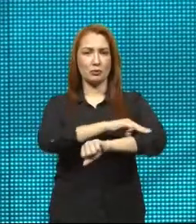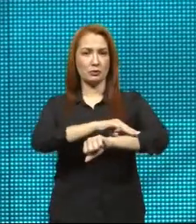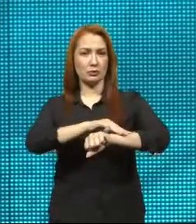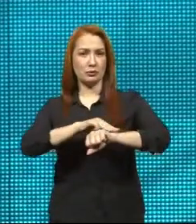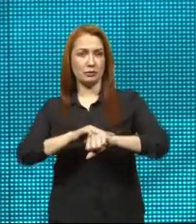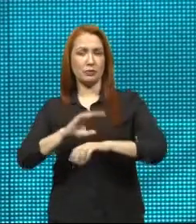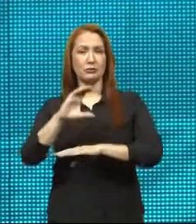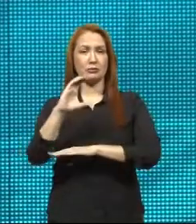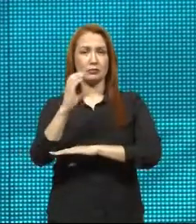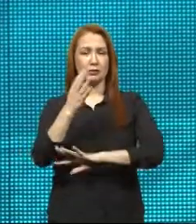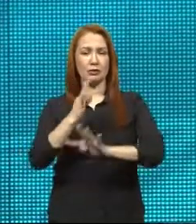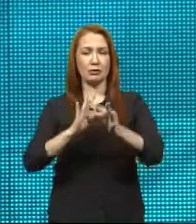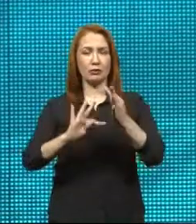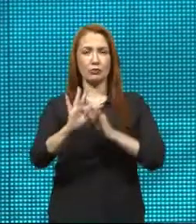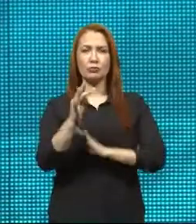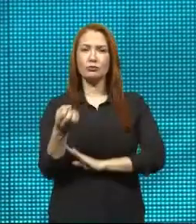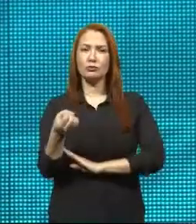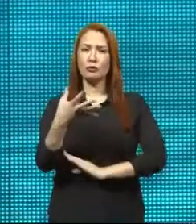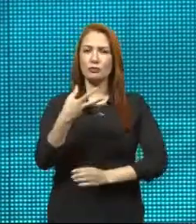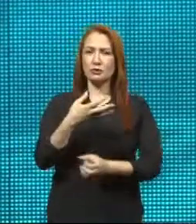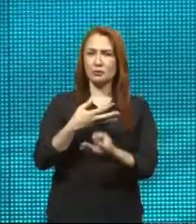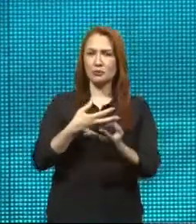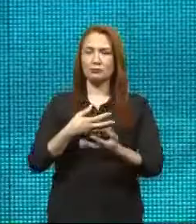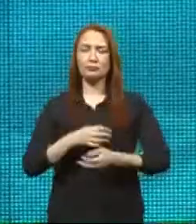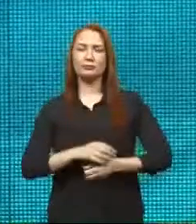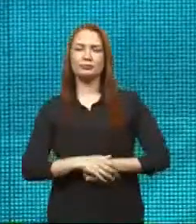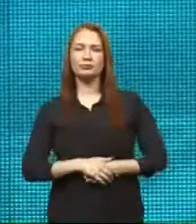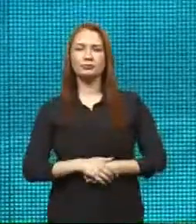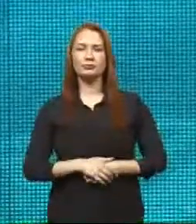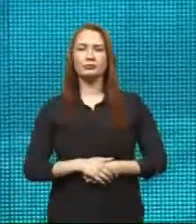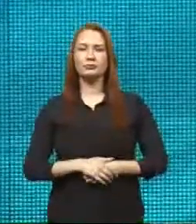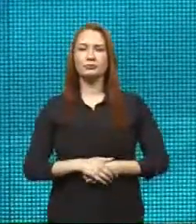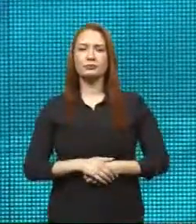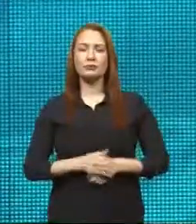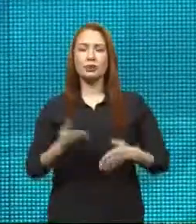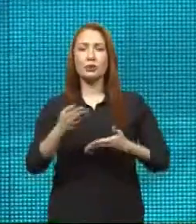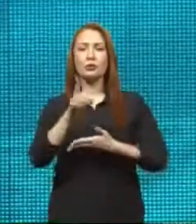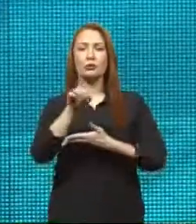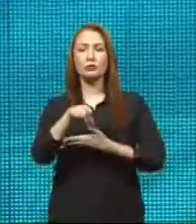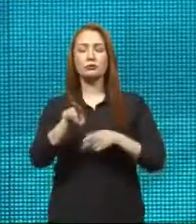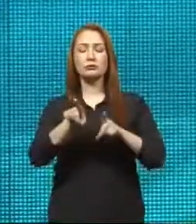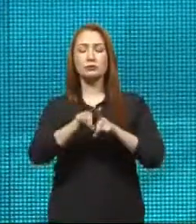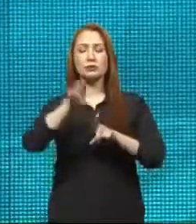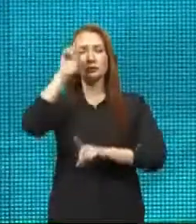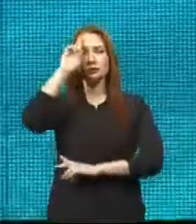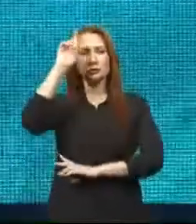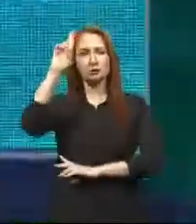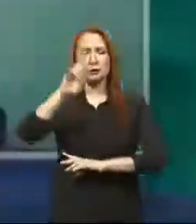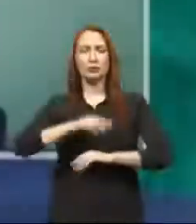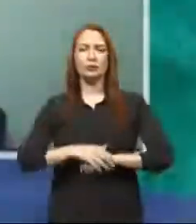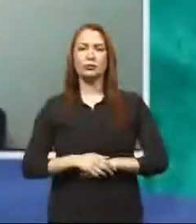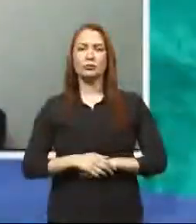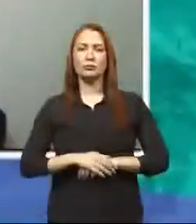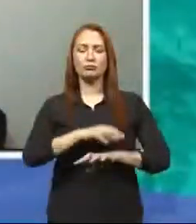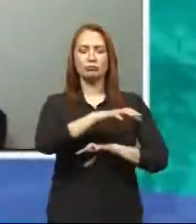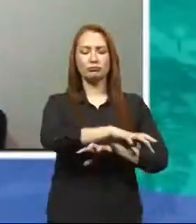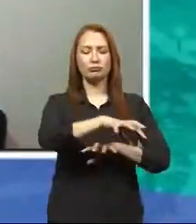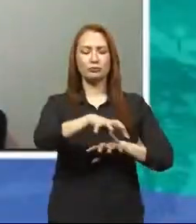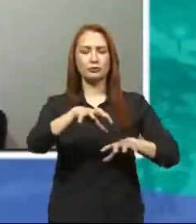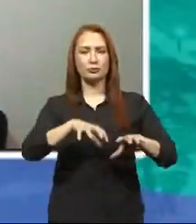Tecnologia e Inovação e atualmente é diretor do Departamento de Ciência,